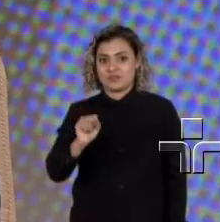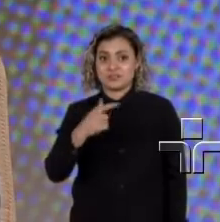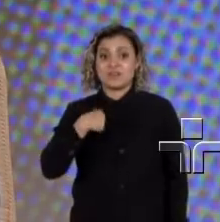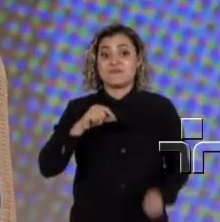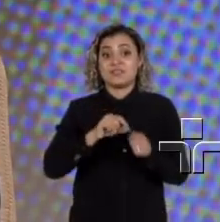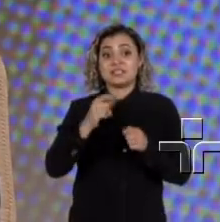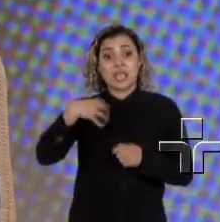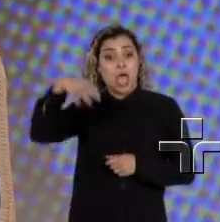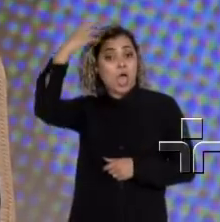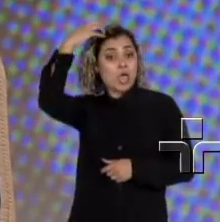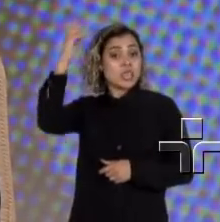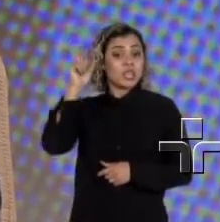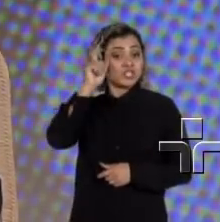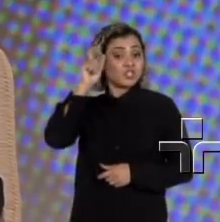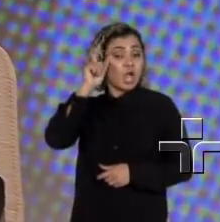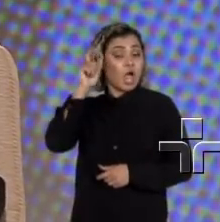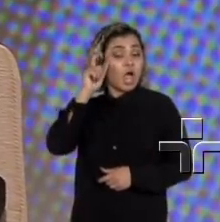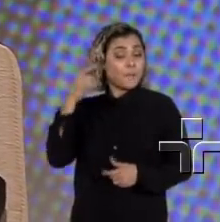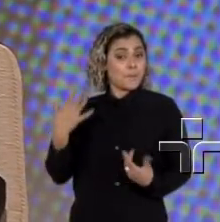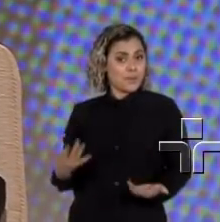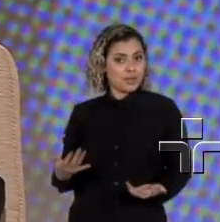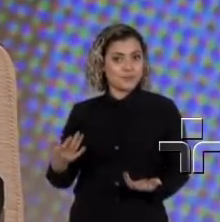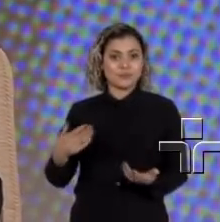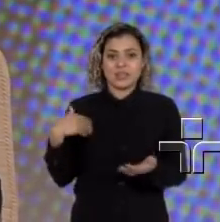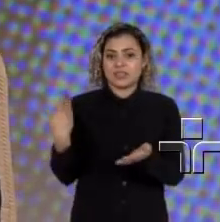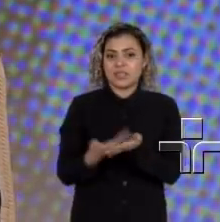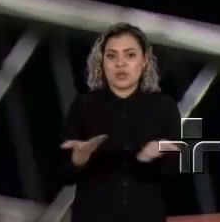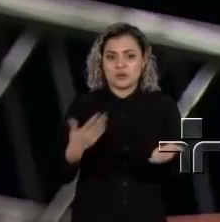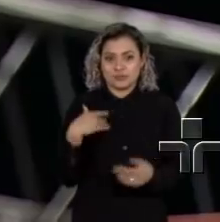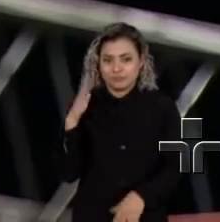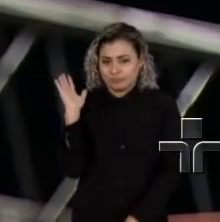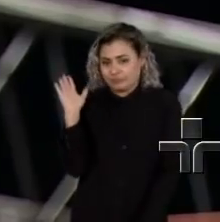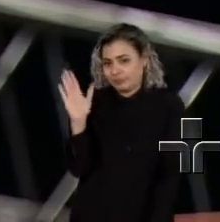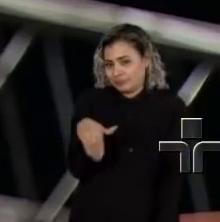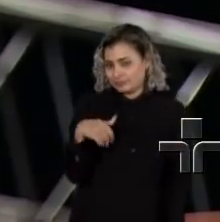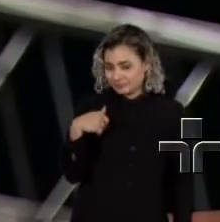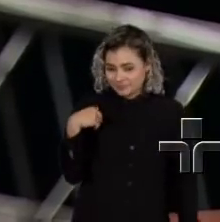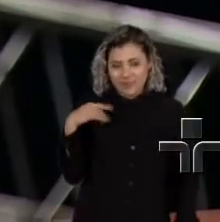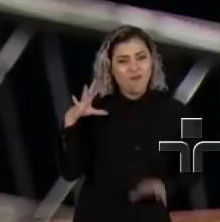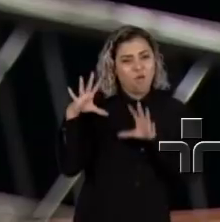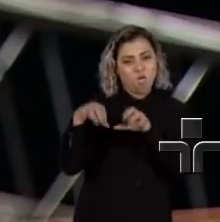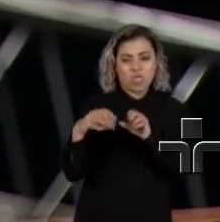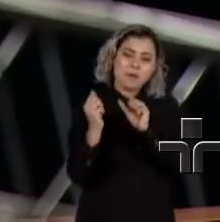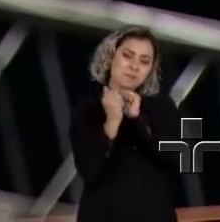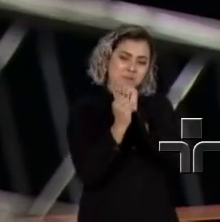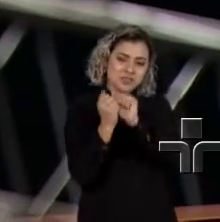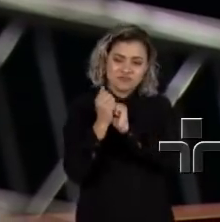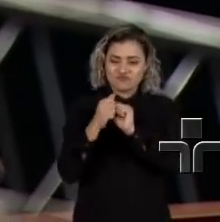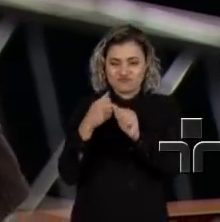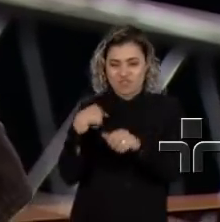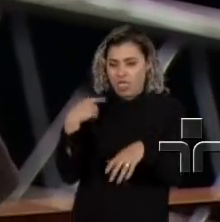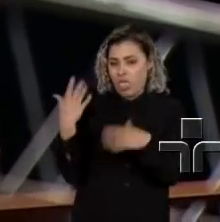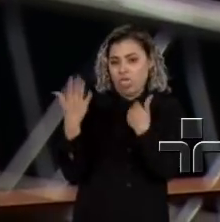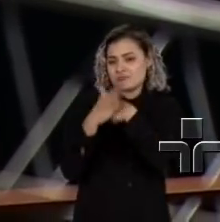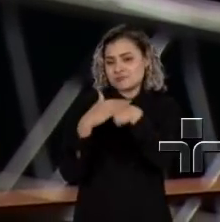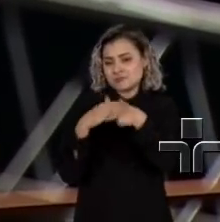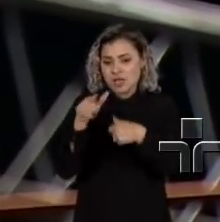Diaba. E ele até hoje eu falo, eu te peguei, eu te beijei, eu te matei. Fala pra